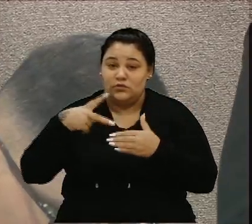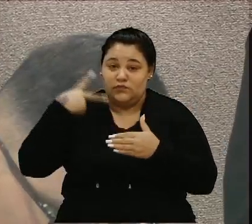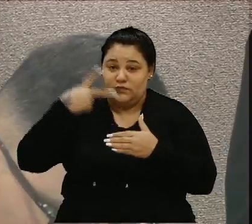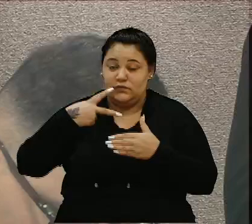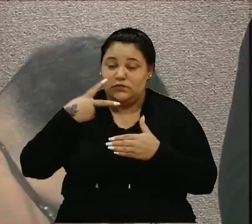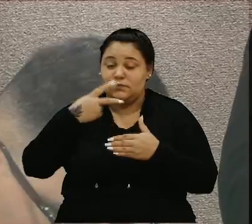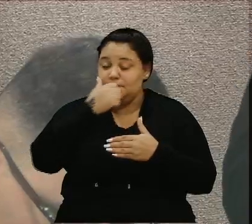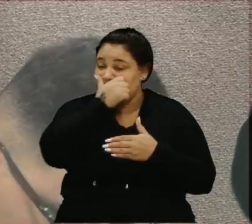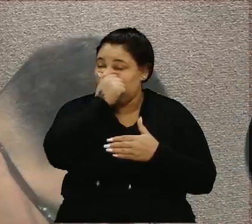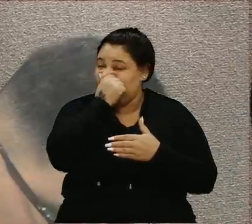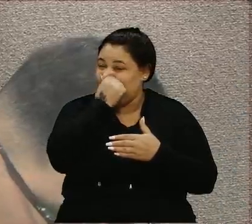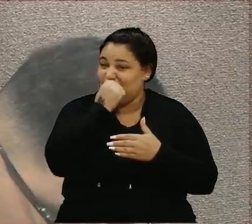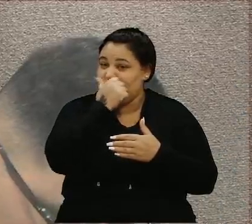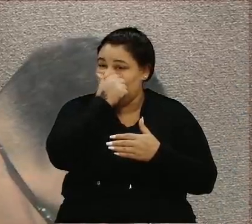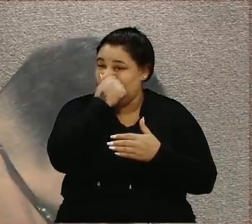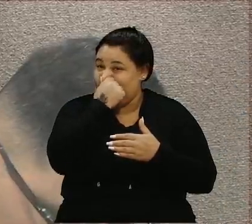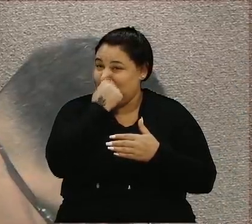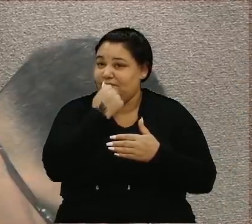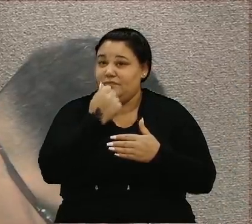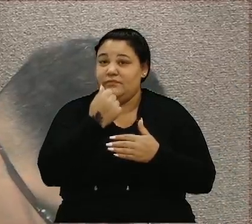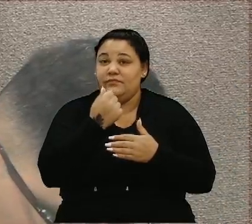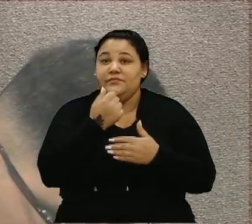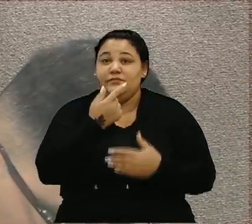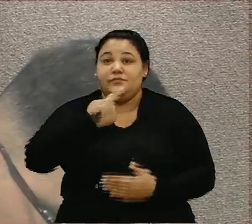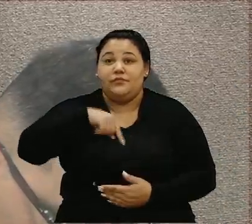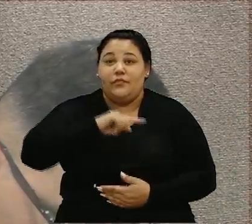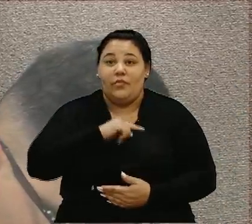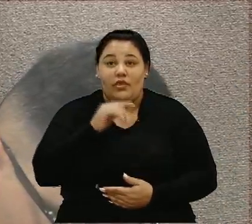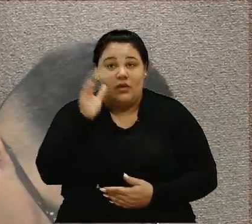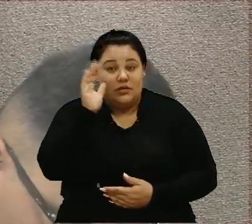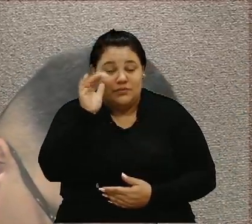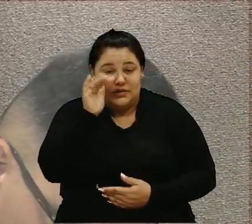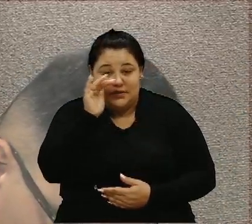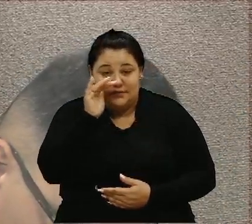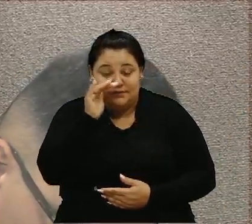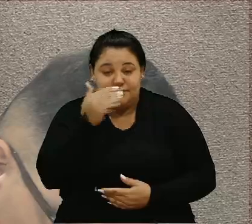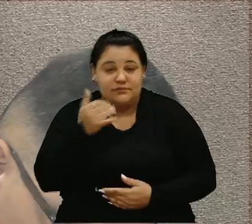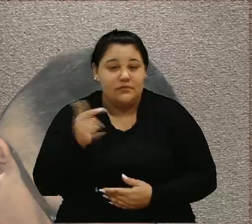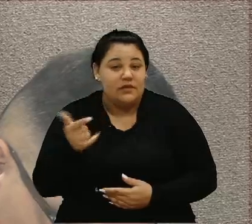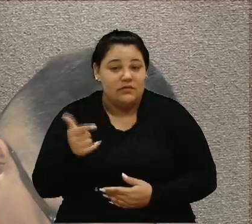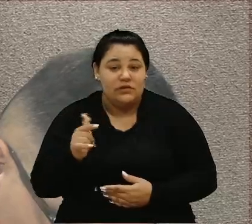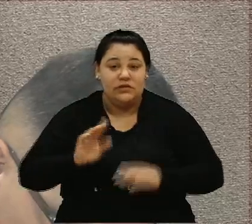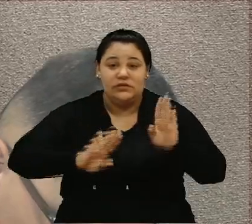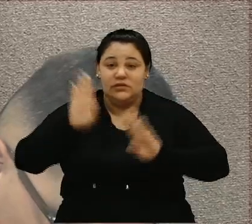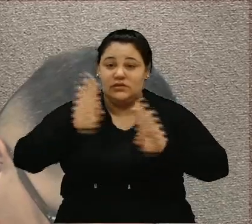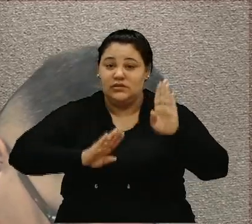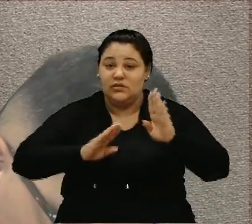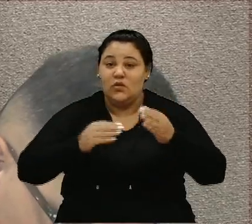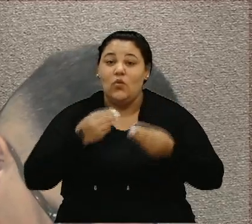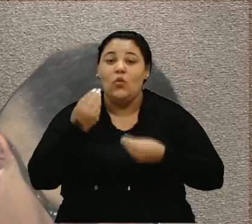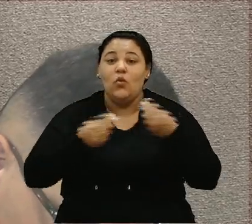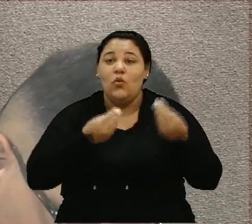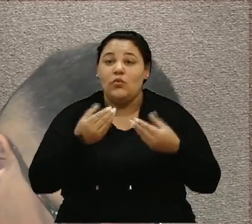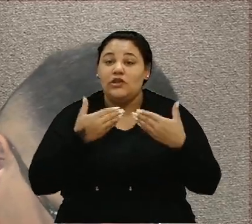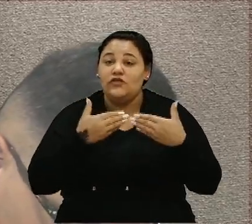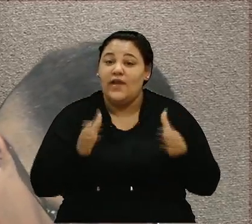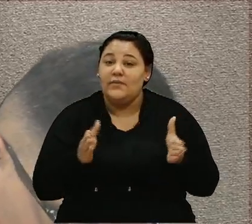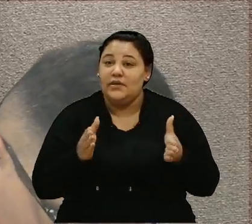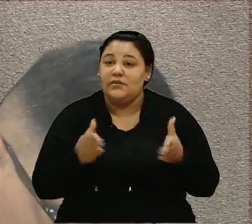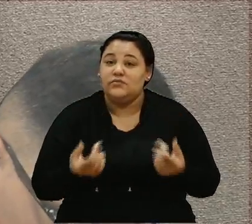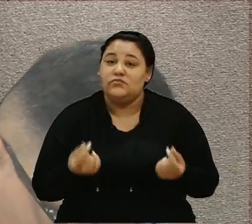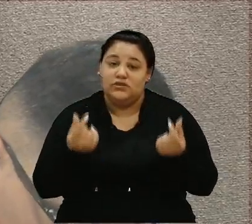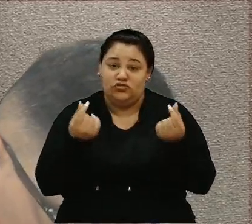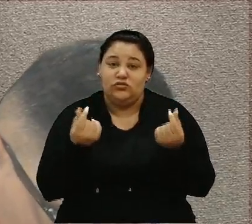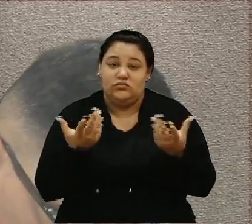do Povo, que a gente verifique, se não existe licitação, como que a gente vai abrir um crédito especial.